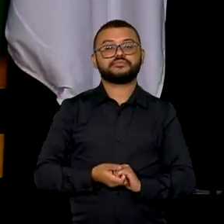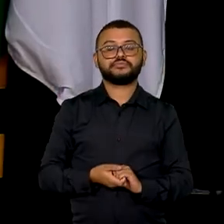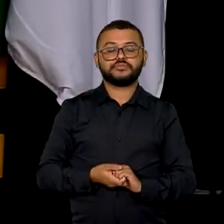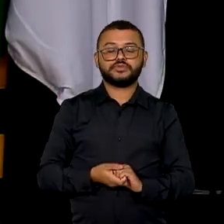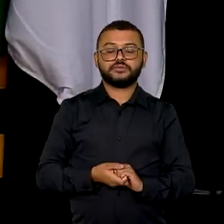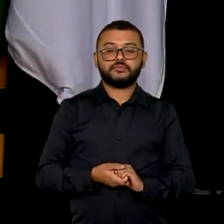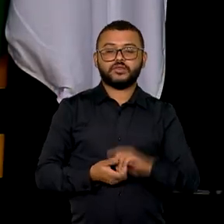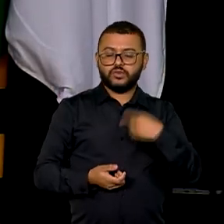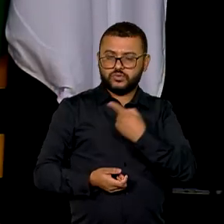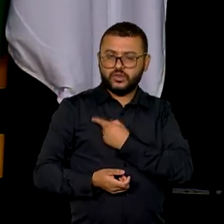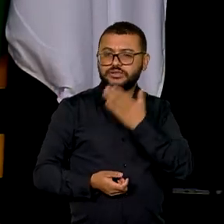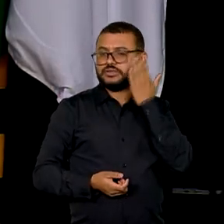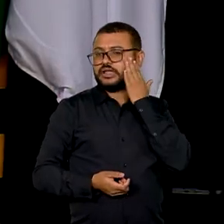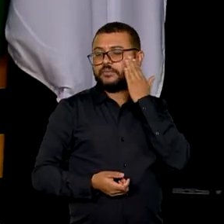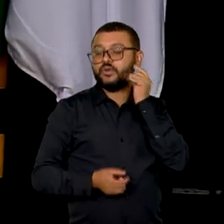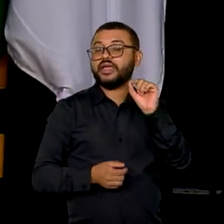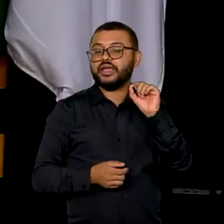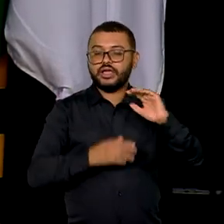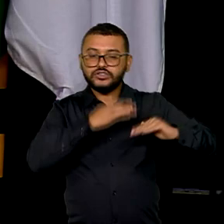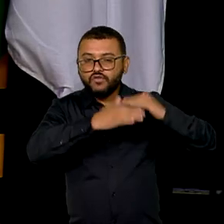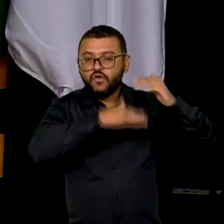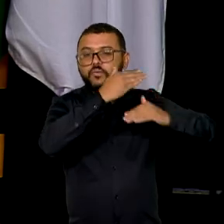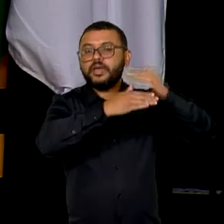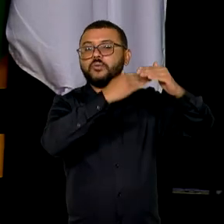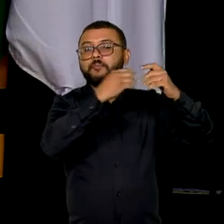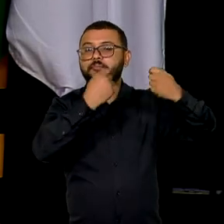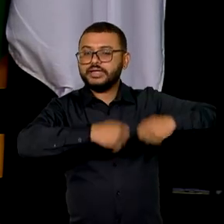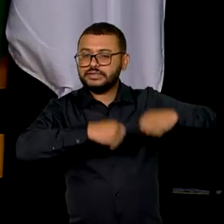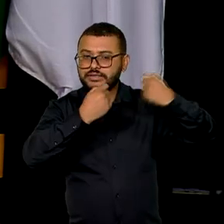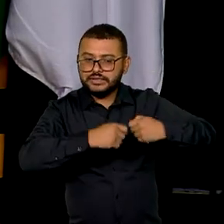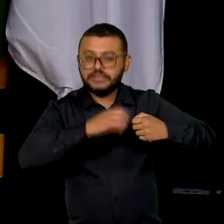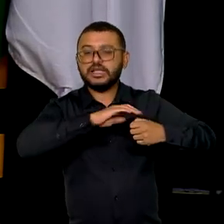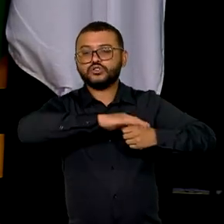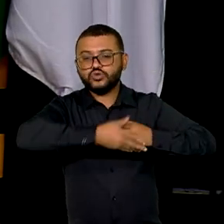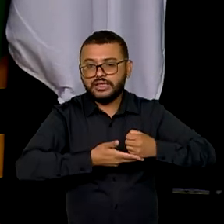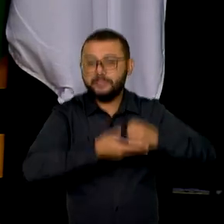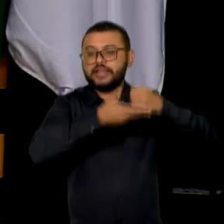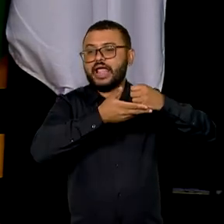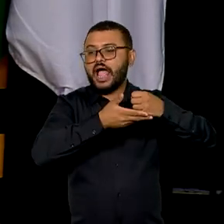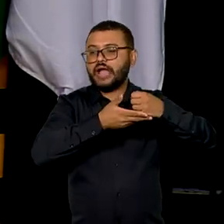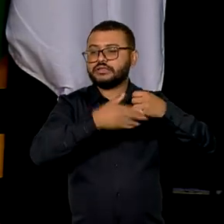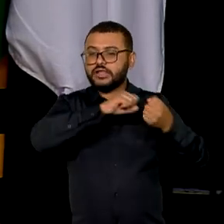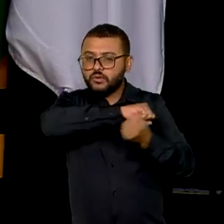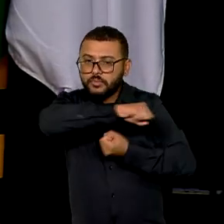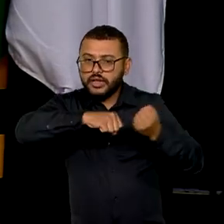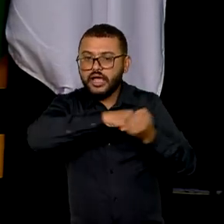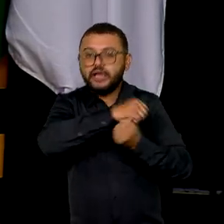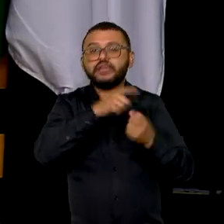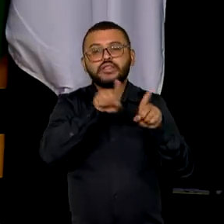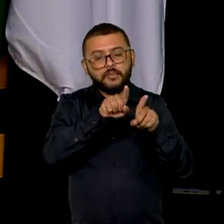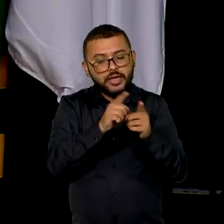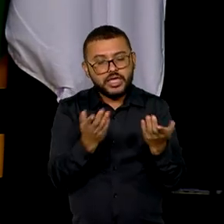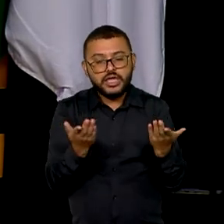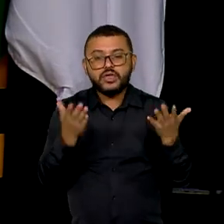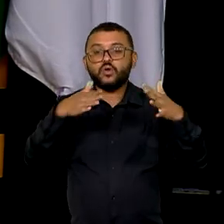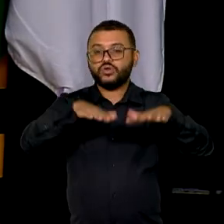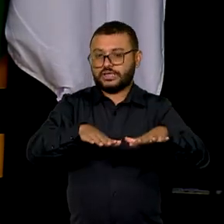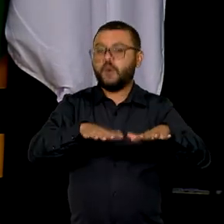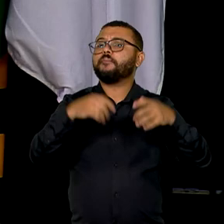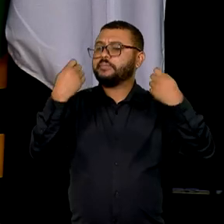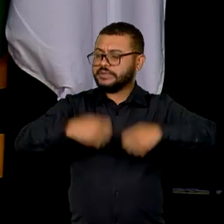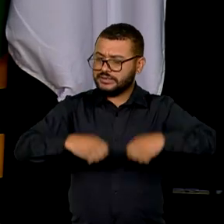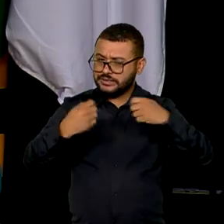só existe desenvolvimento se for desenvolvimento sustentável e desenvolvimento inclusivo, senão não há